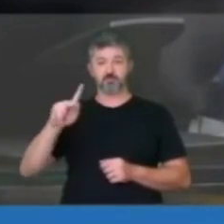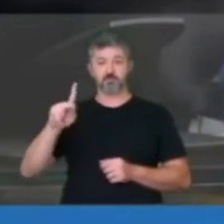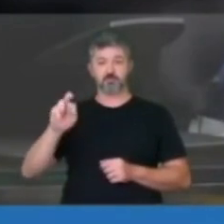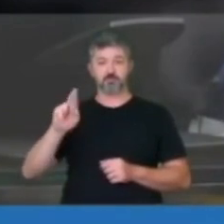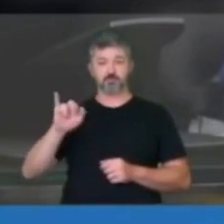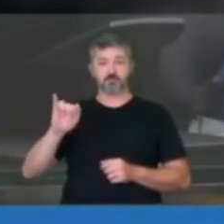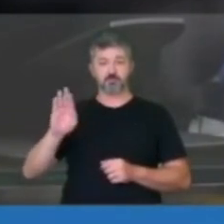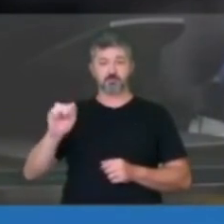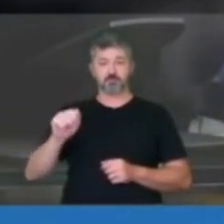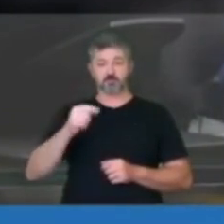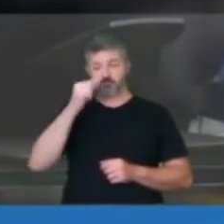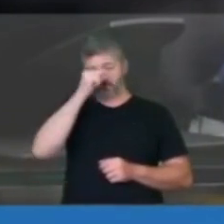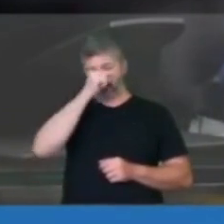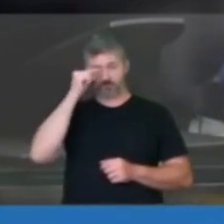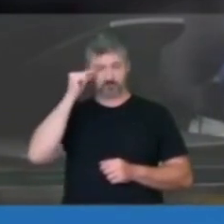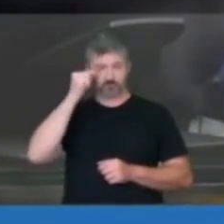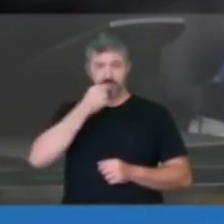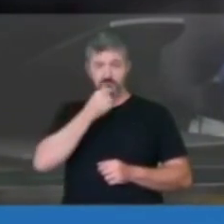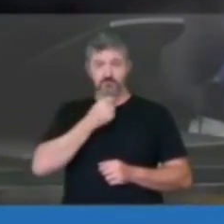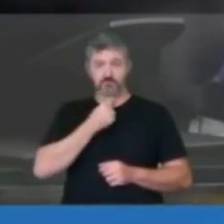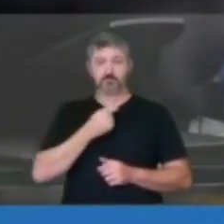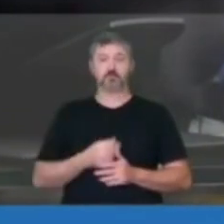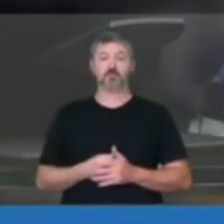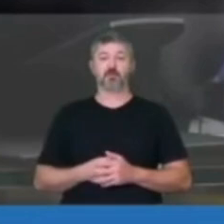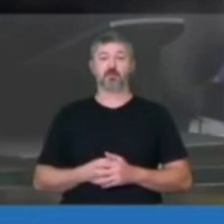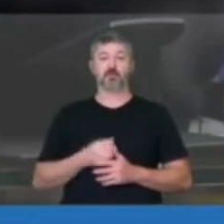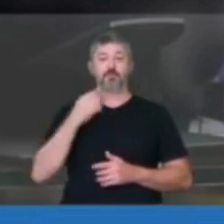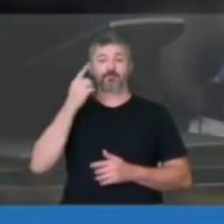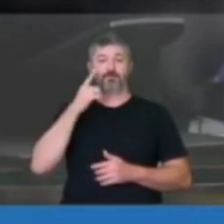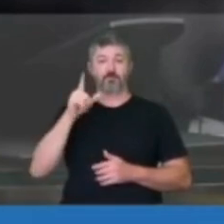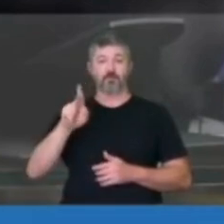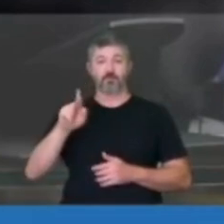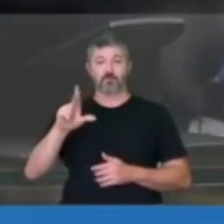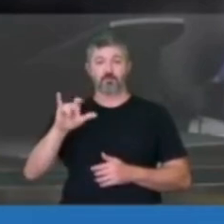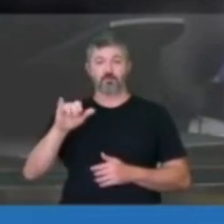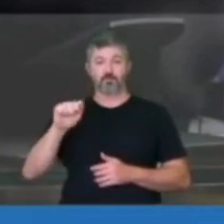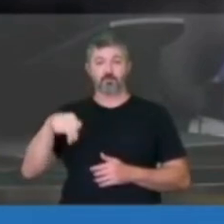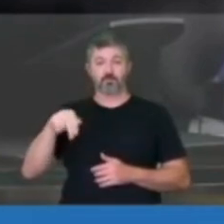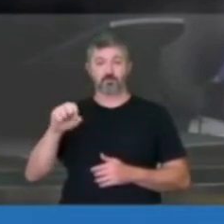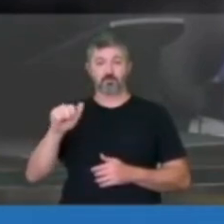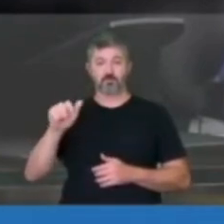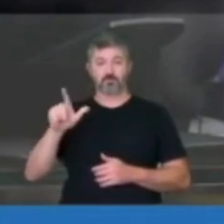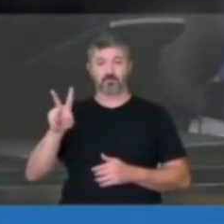Para falar a favor, deputado Luciano Alves.